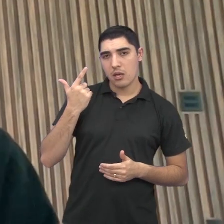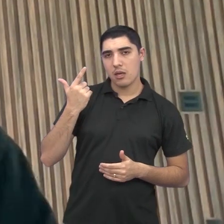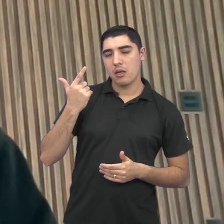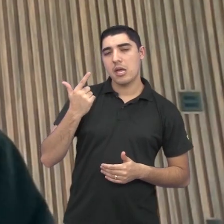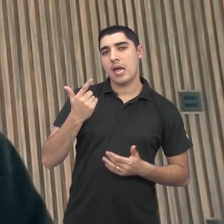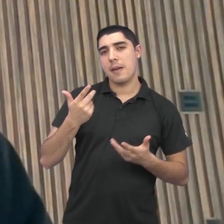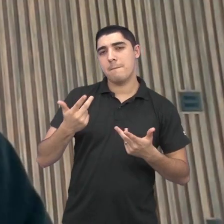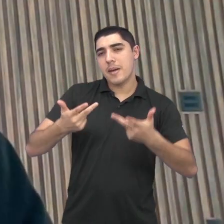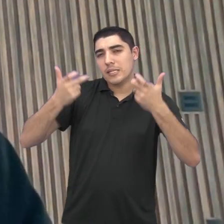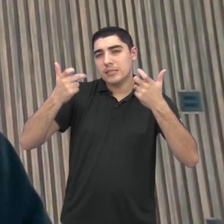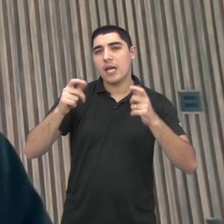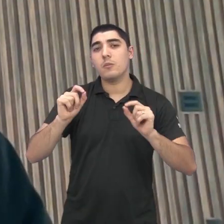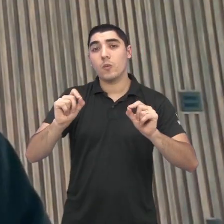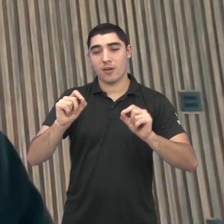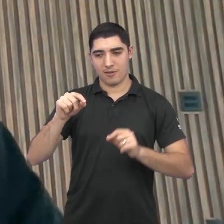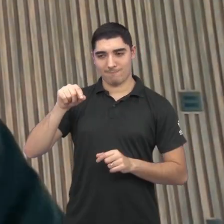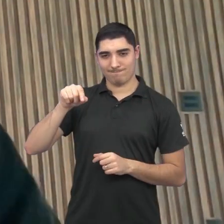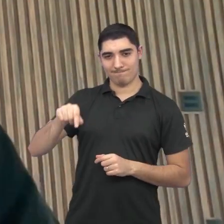dentro